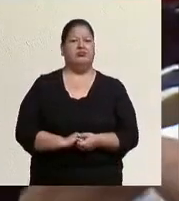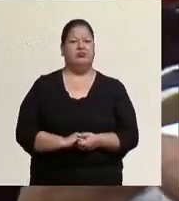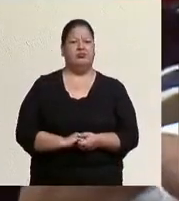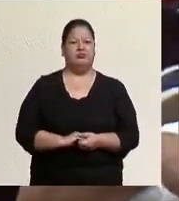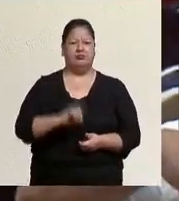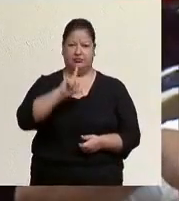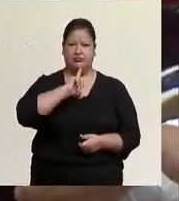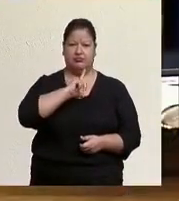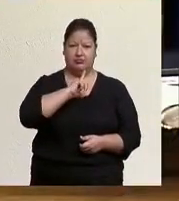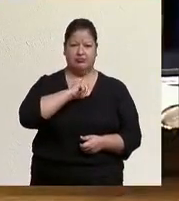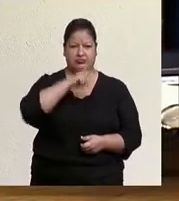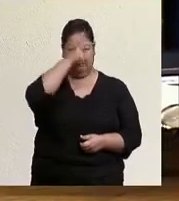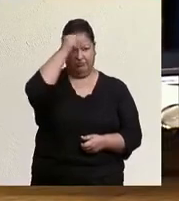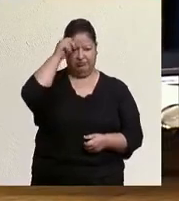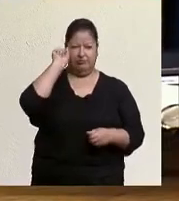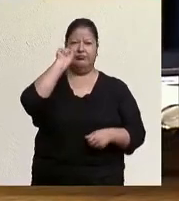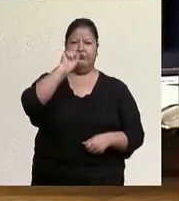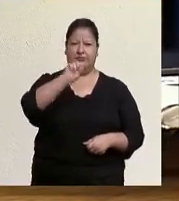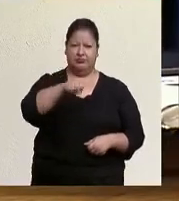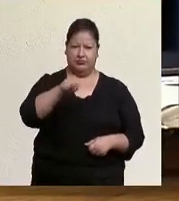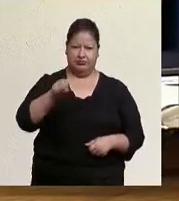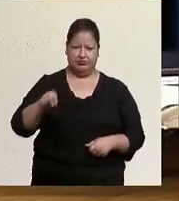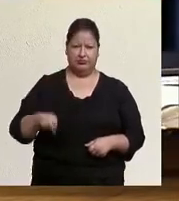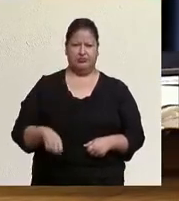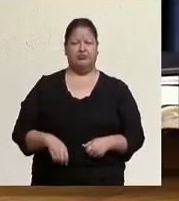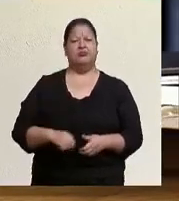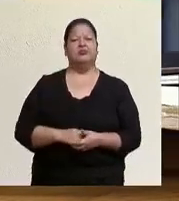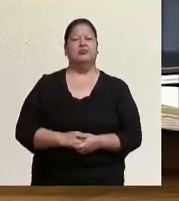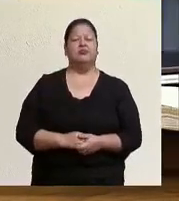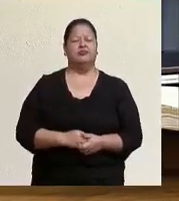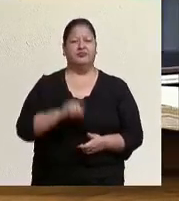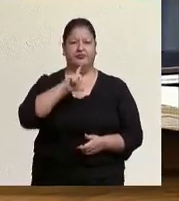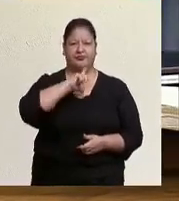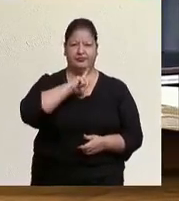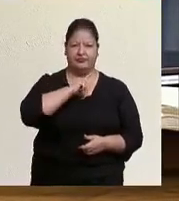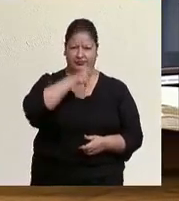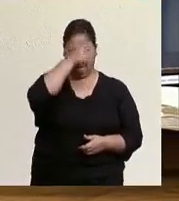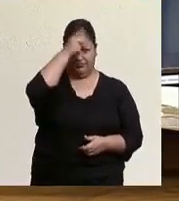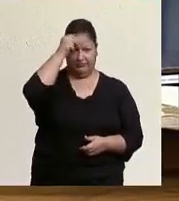Nós temos prefeito e a gente. Nós temos